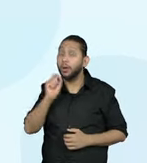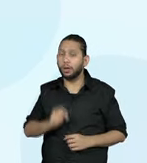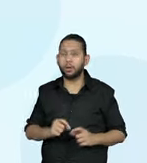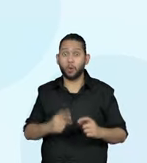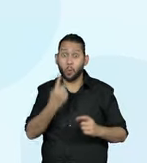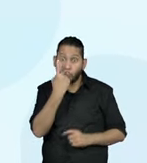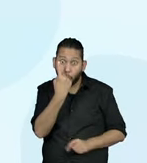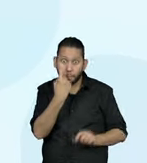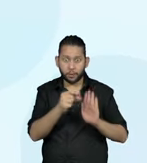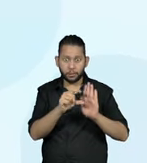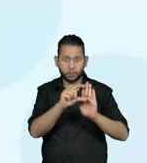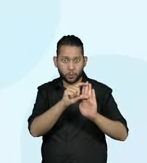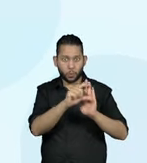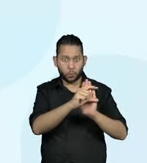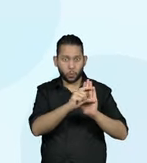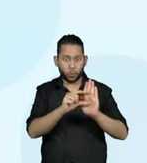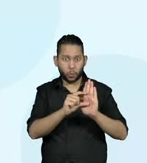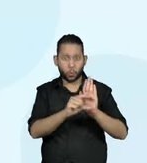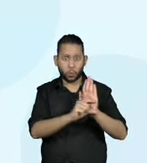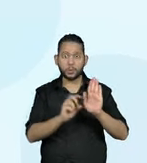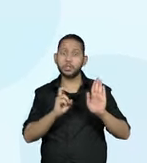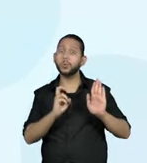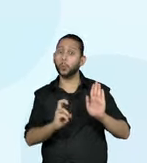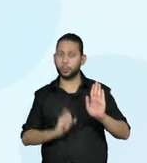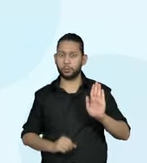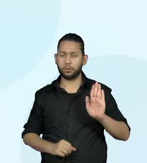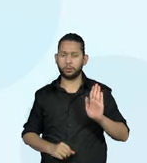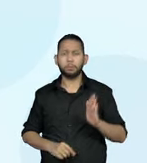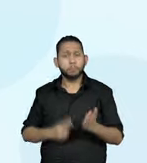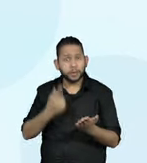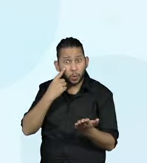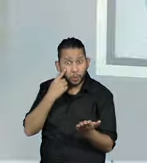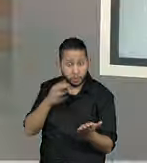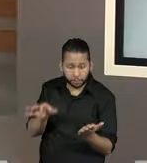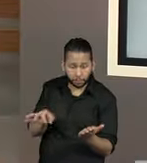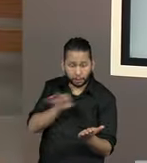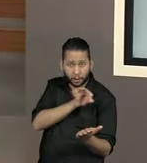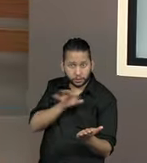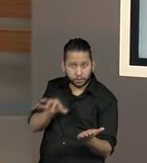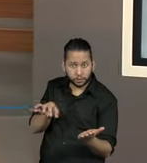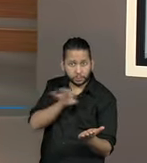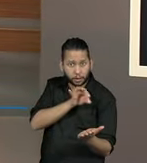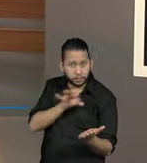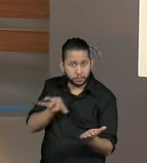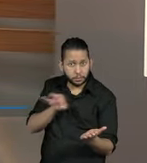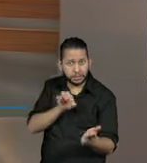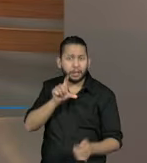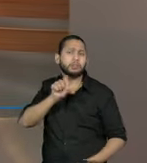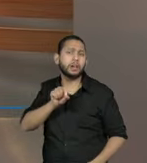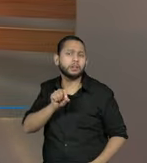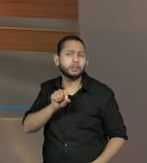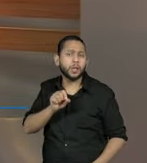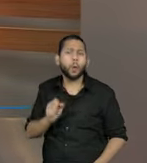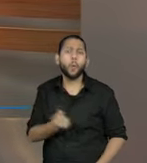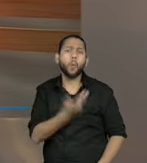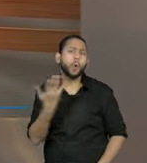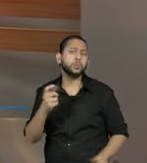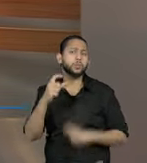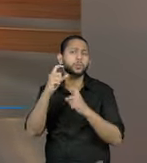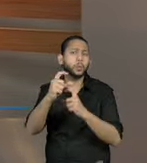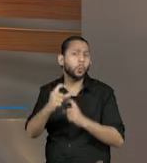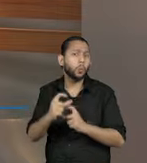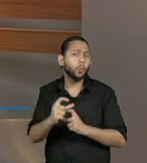10 primeiras páginas do livro? E aí eu venho aqui, vou dar bem de pertinho aqui, ó, no detalhe, eu